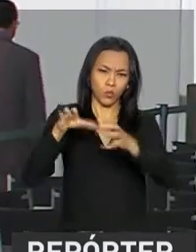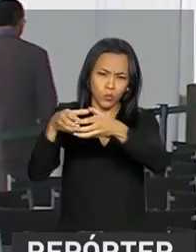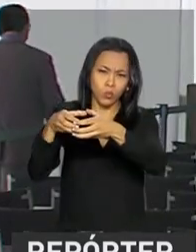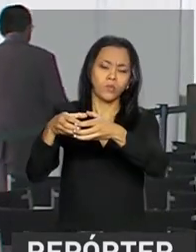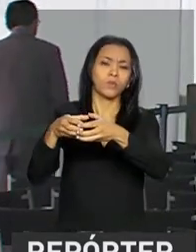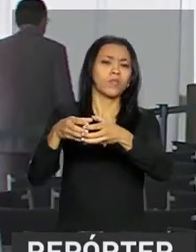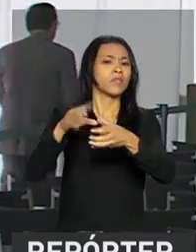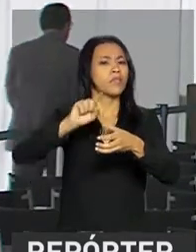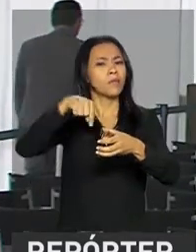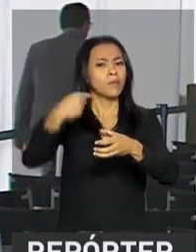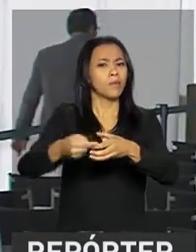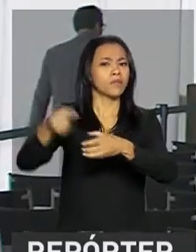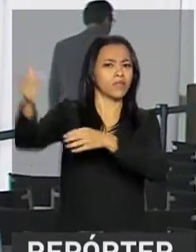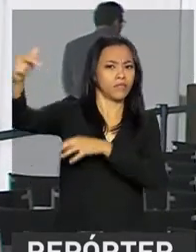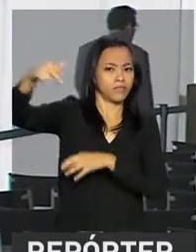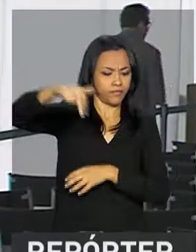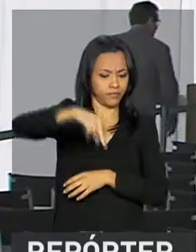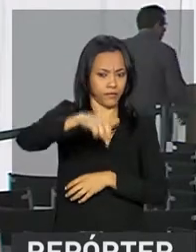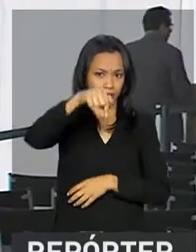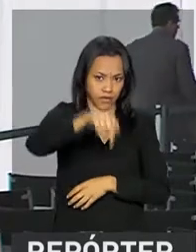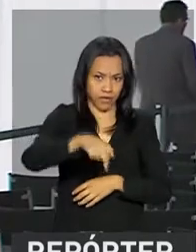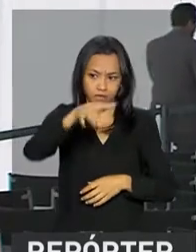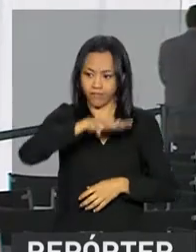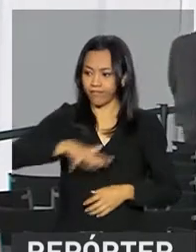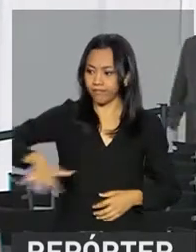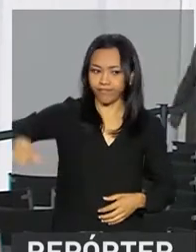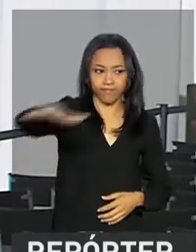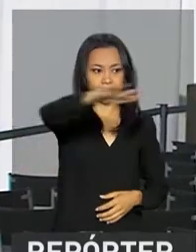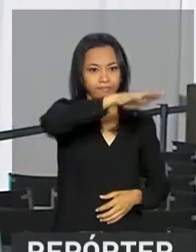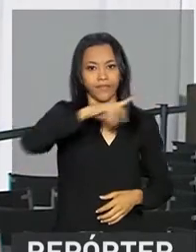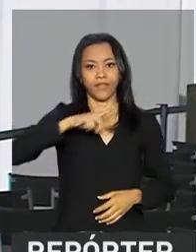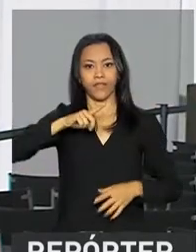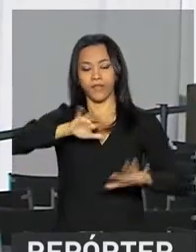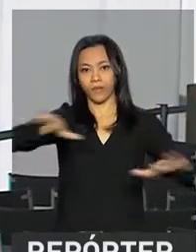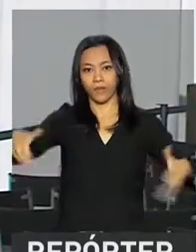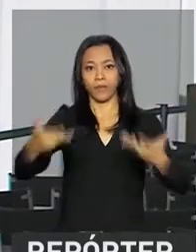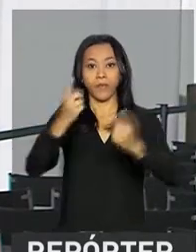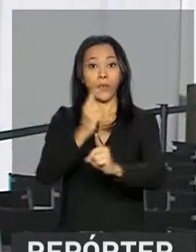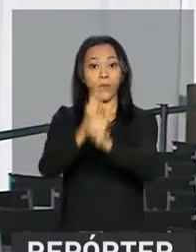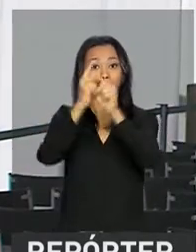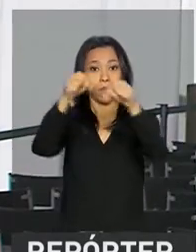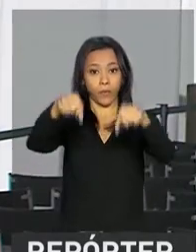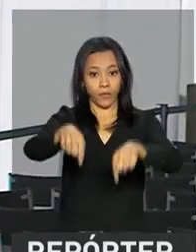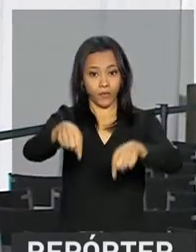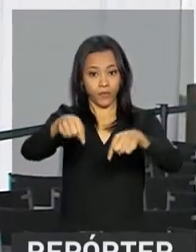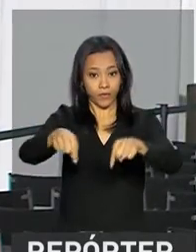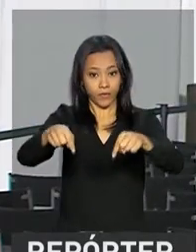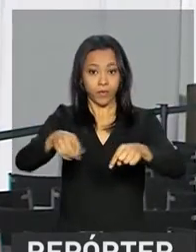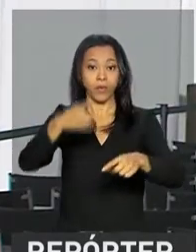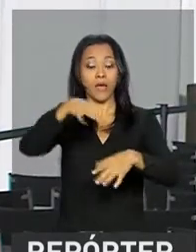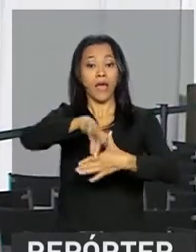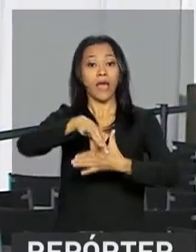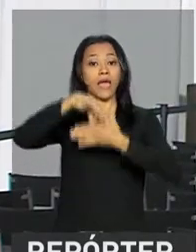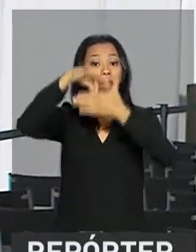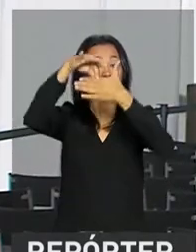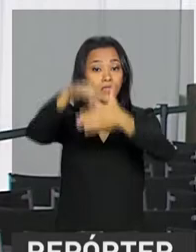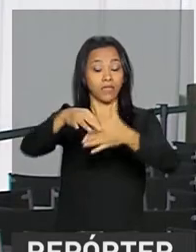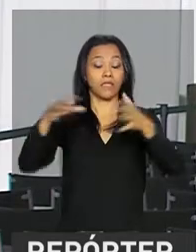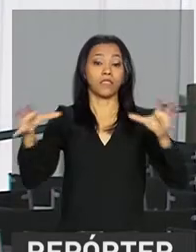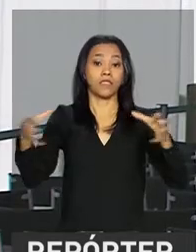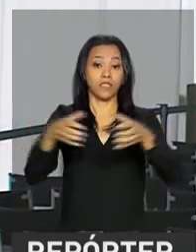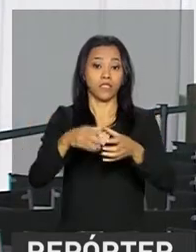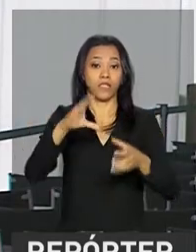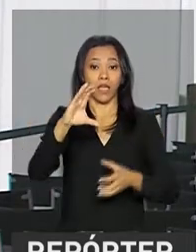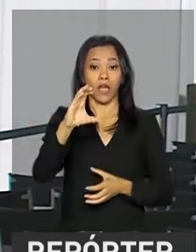desce aqui para o salão oeste onde ele tem um evento com representantes da confederação nacional dos municípios